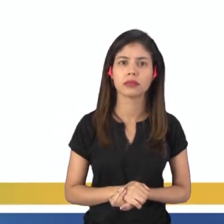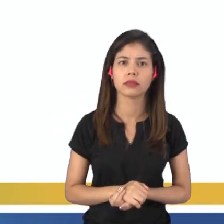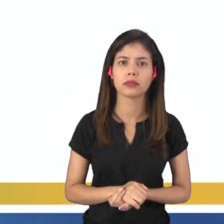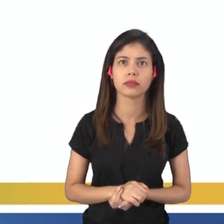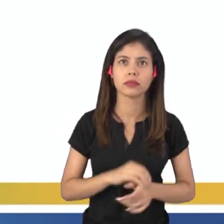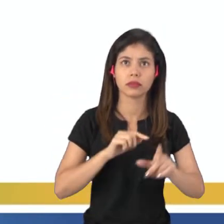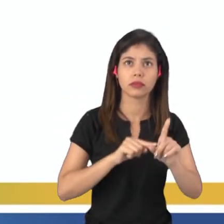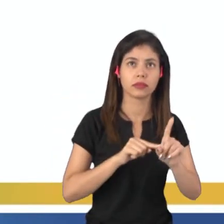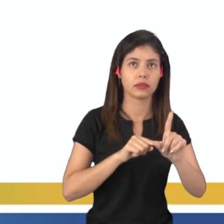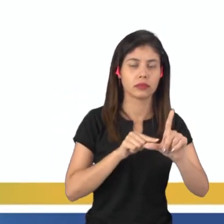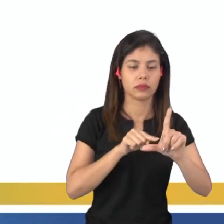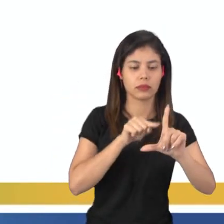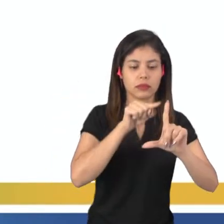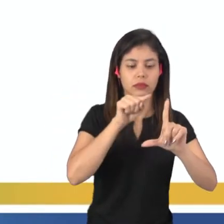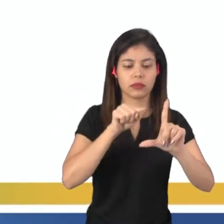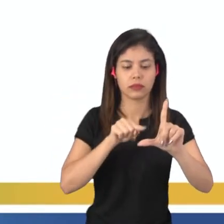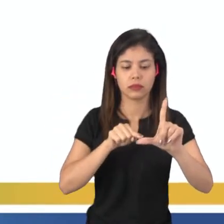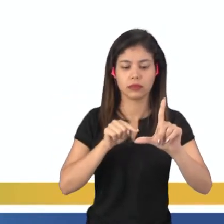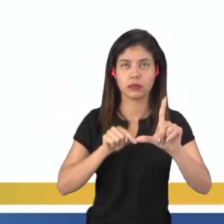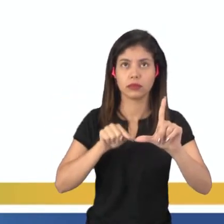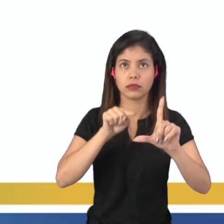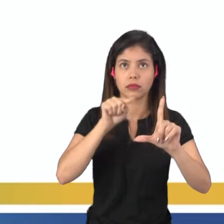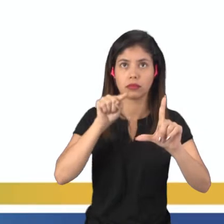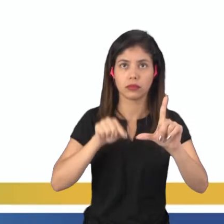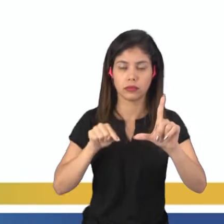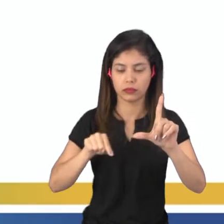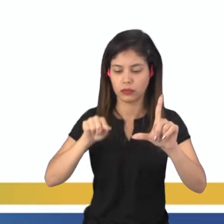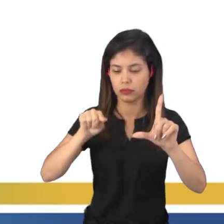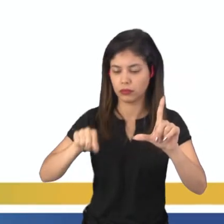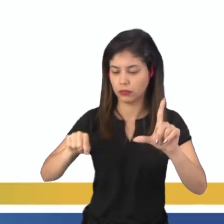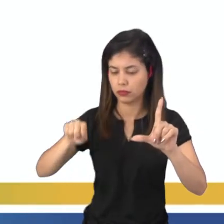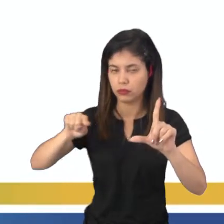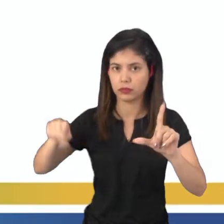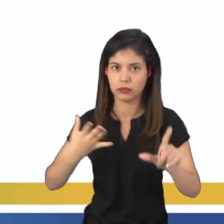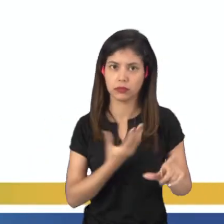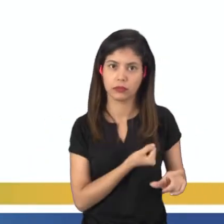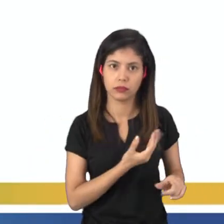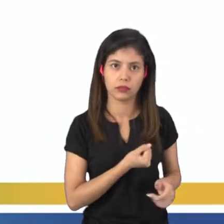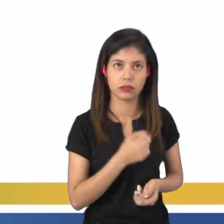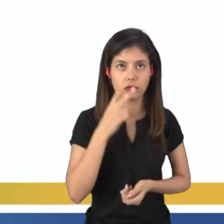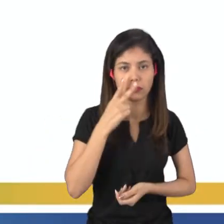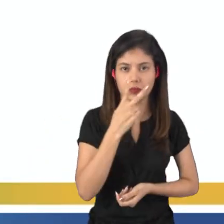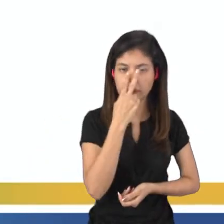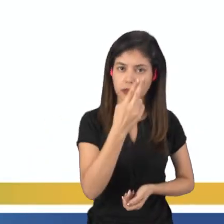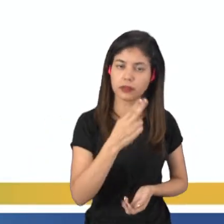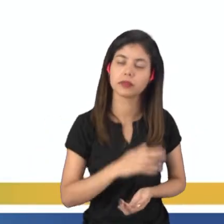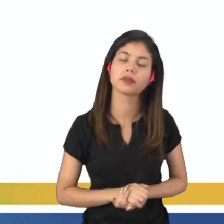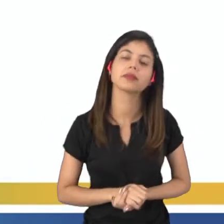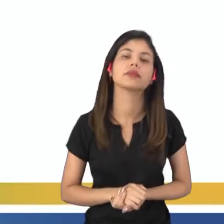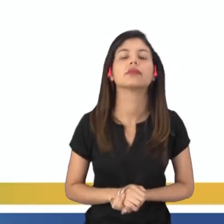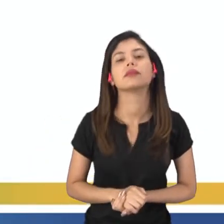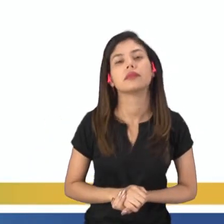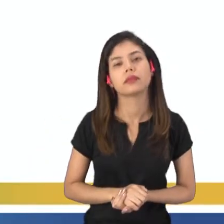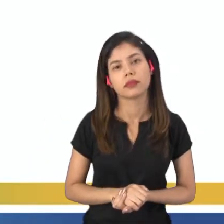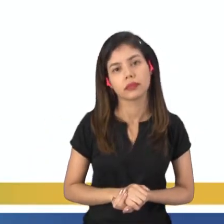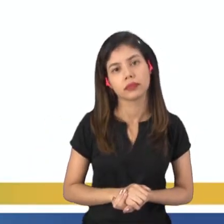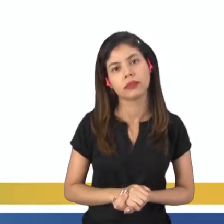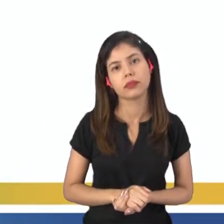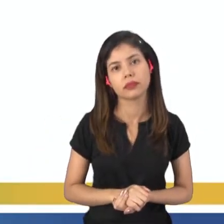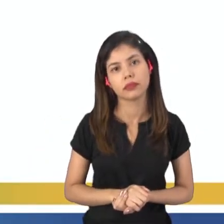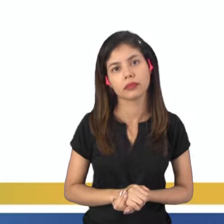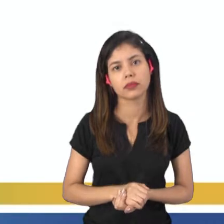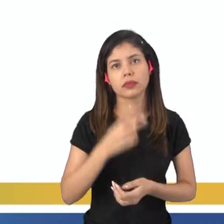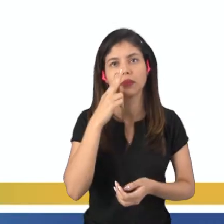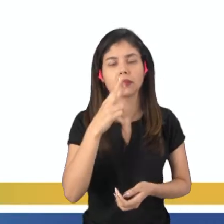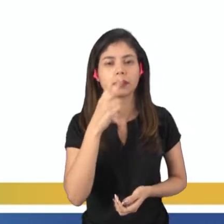Então, observe aqui que no gráfico de coluna, né, os dados numéricos aparecem aí na vertical e as